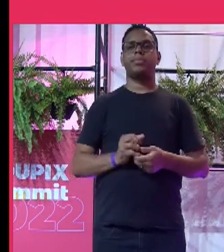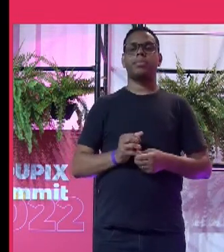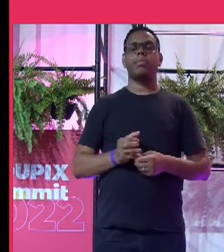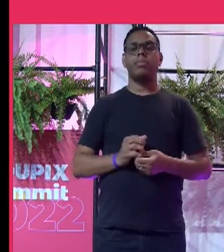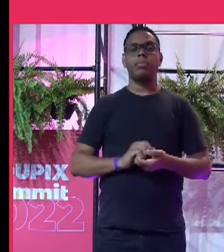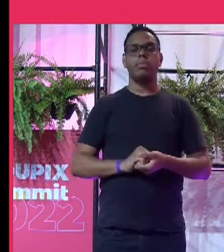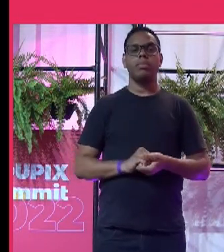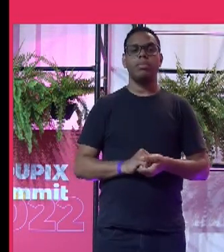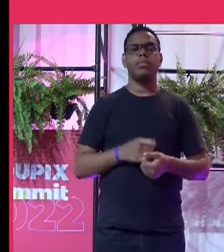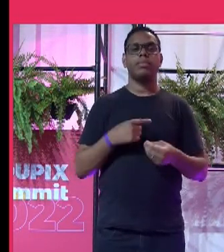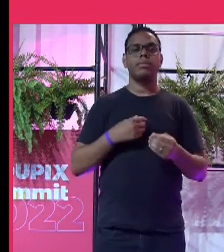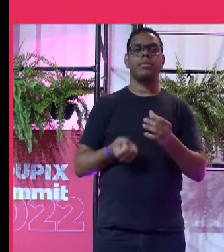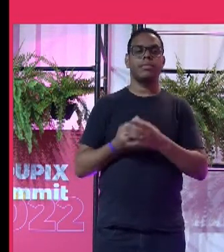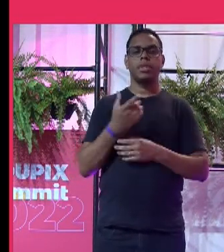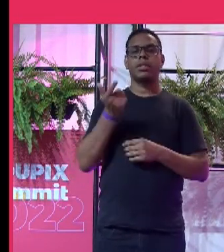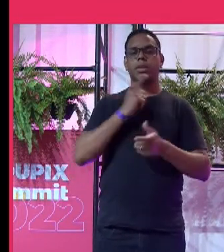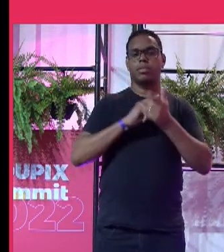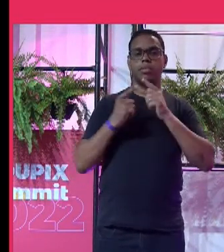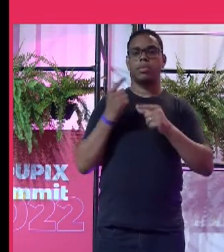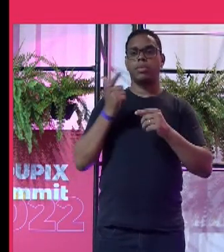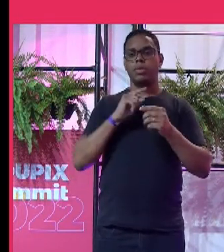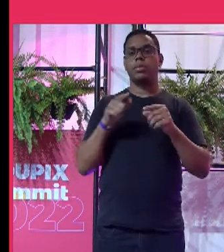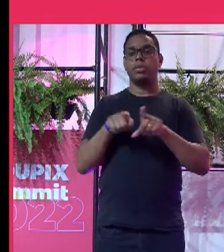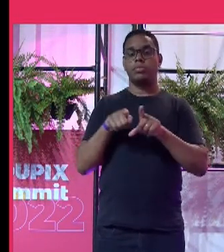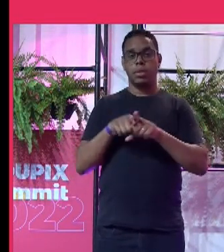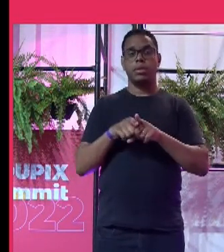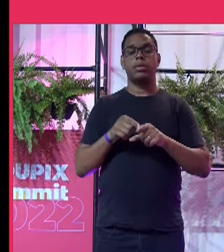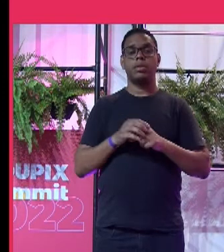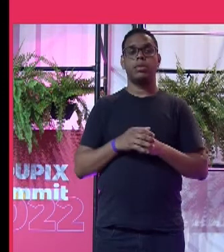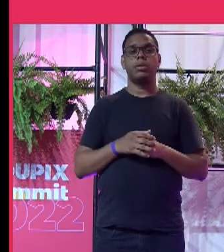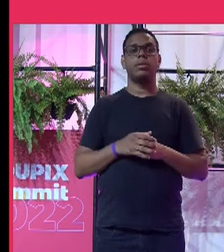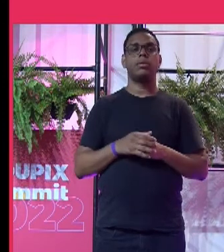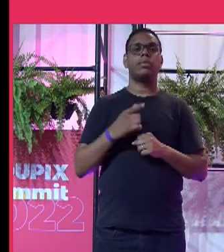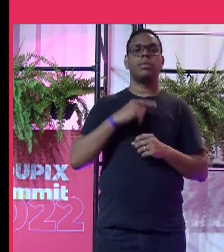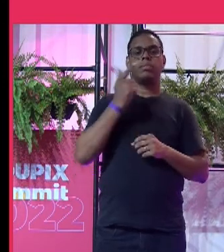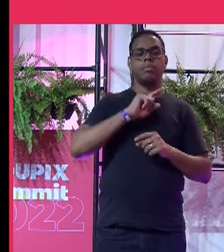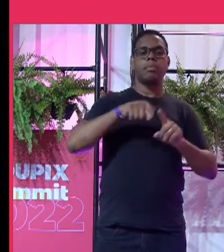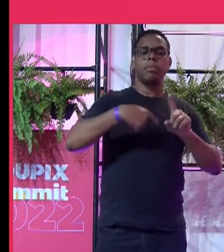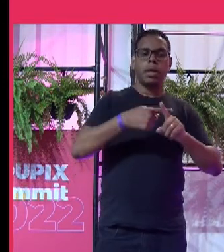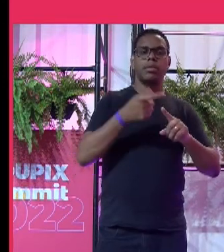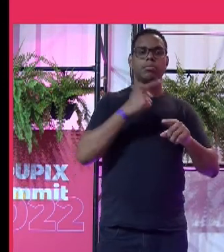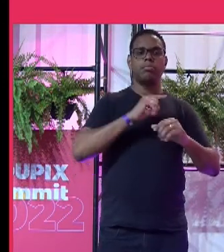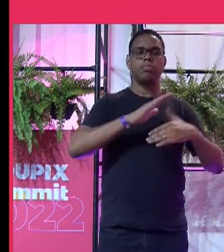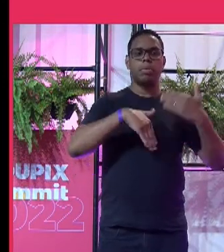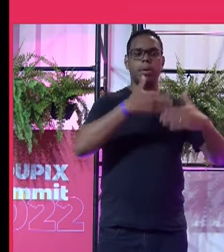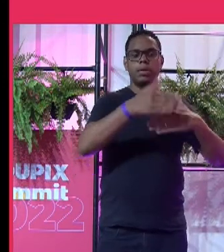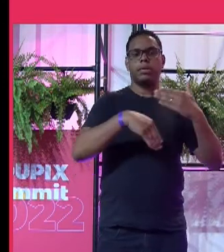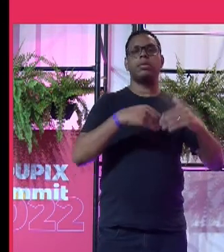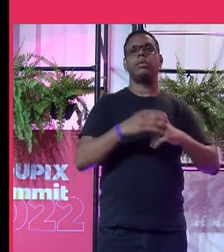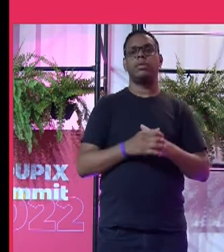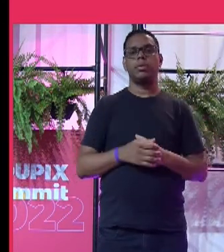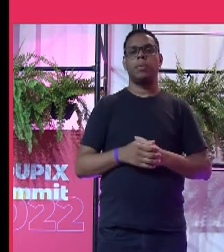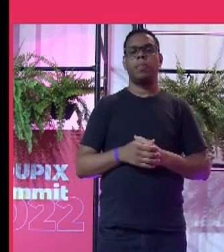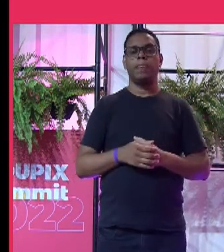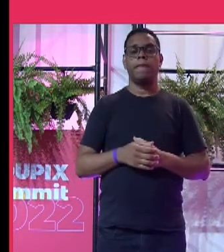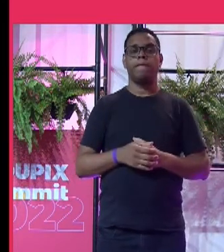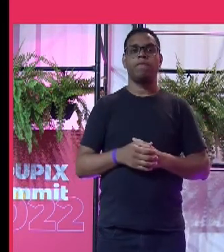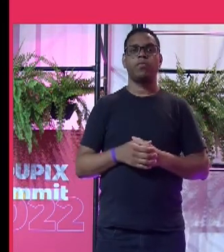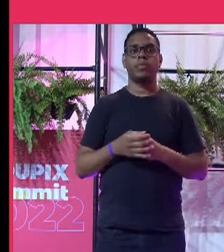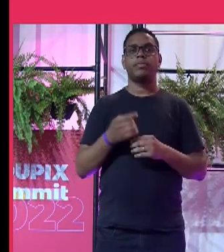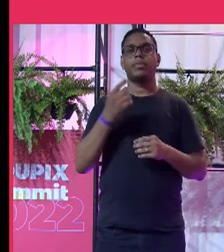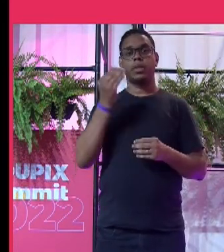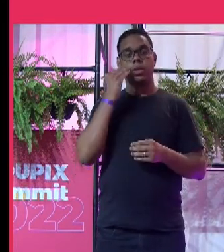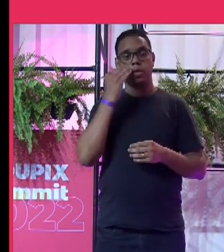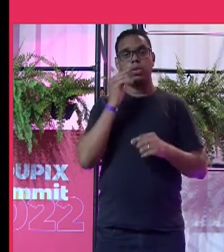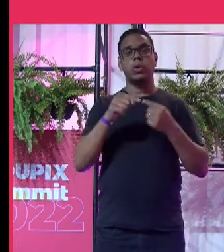E não só gerar mais monetização para isso, como, né, gerar cada vez mais um crescimento... e